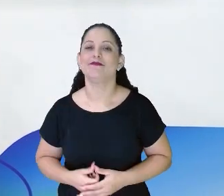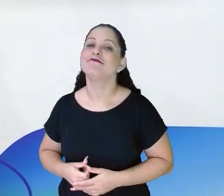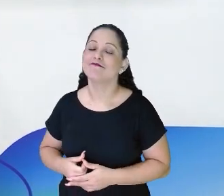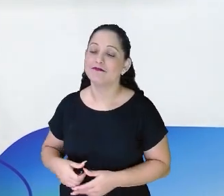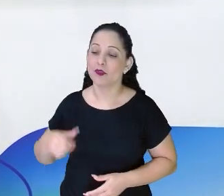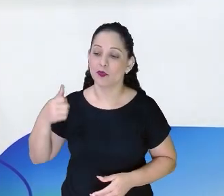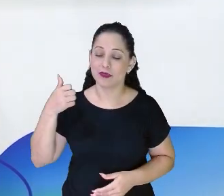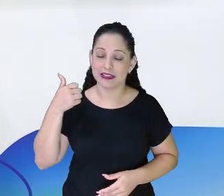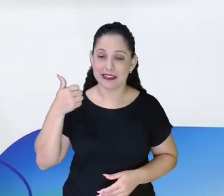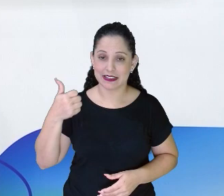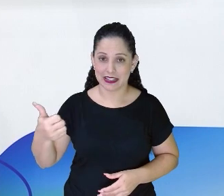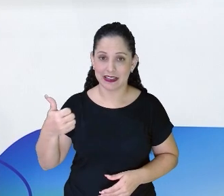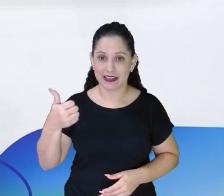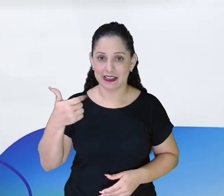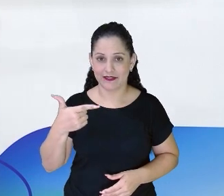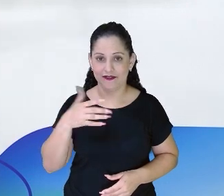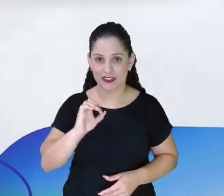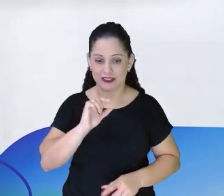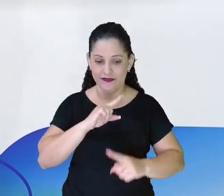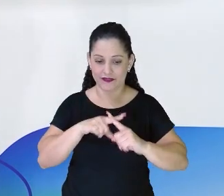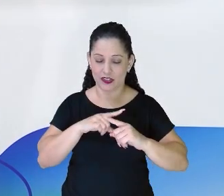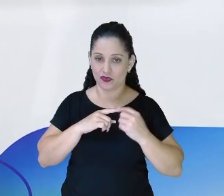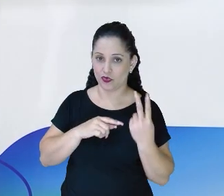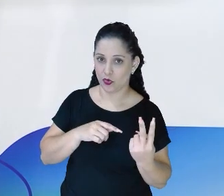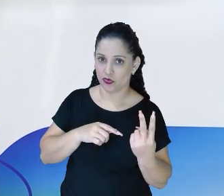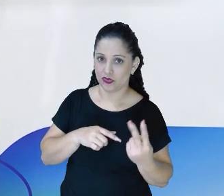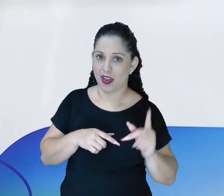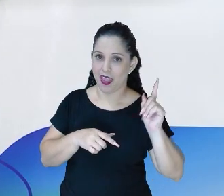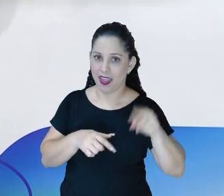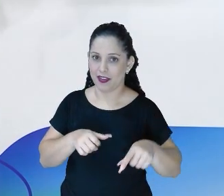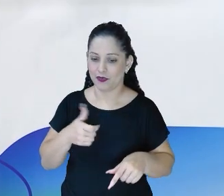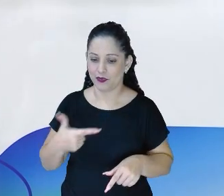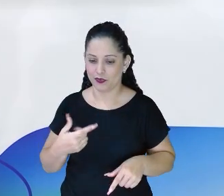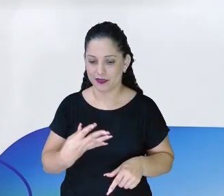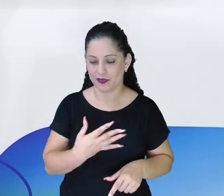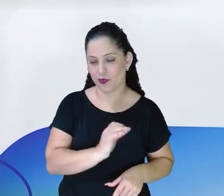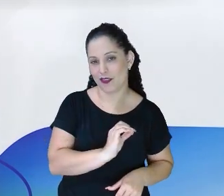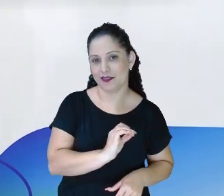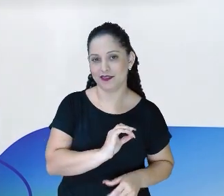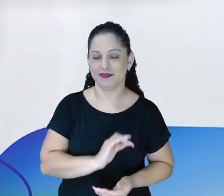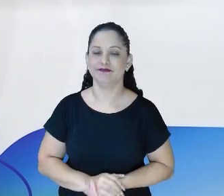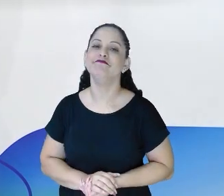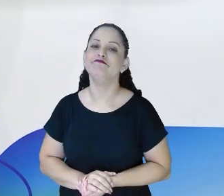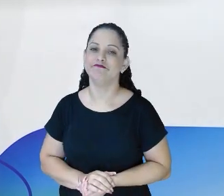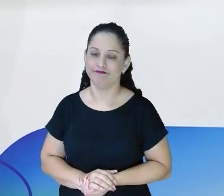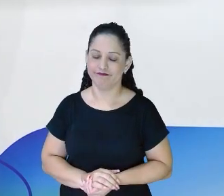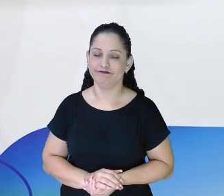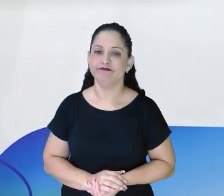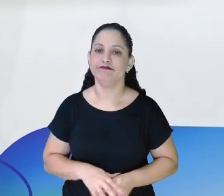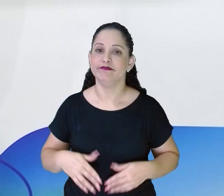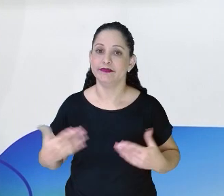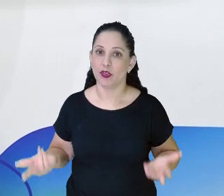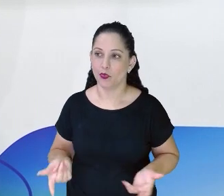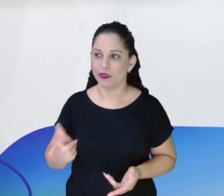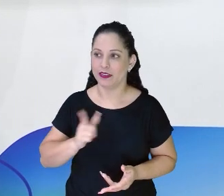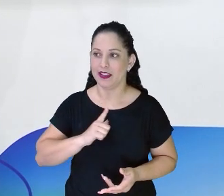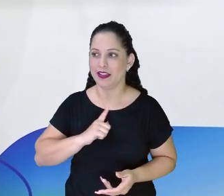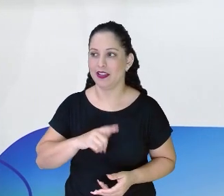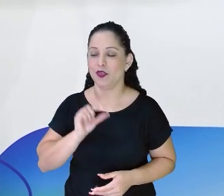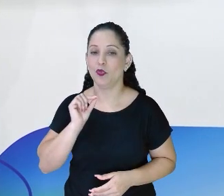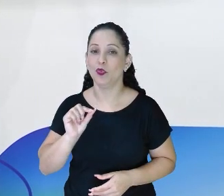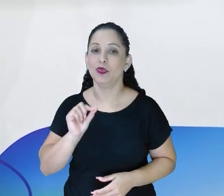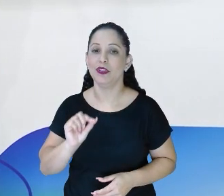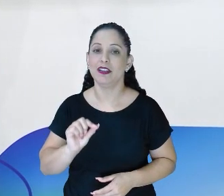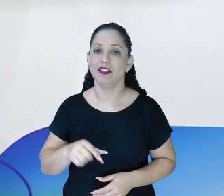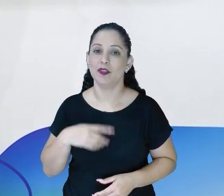120 vezes 2 vai dar 240. Vai restar 48, que eu